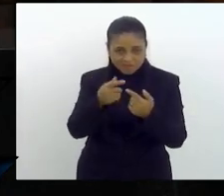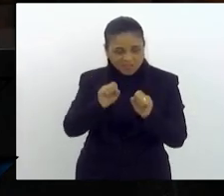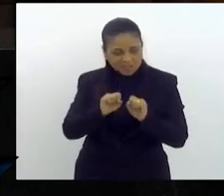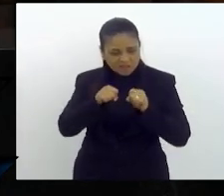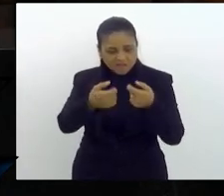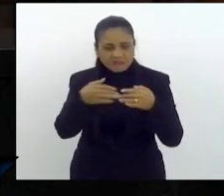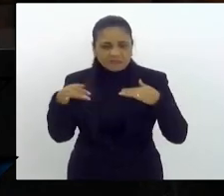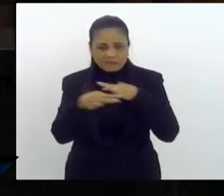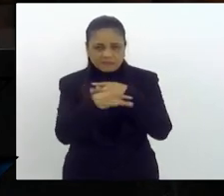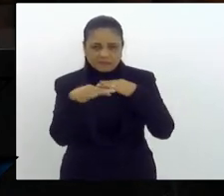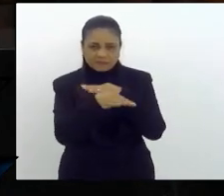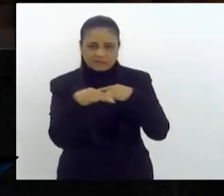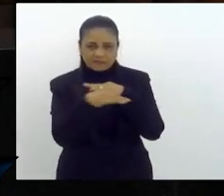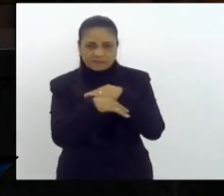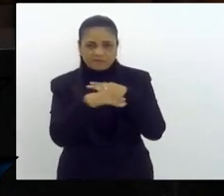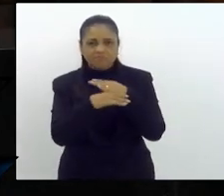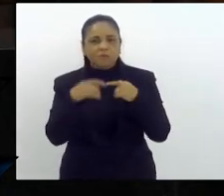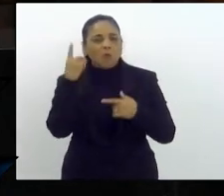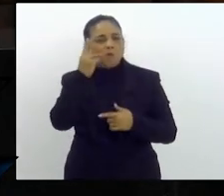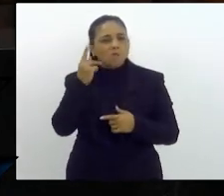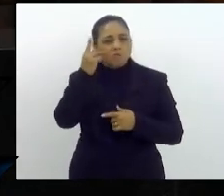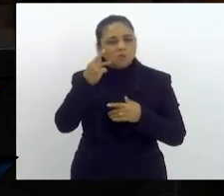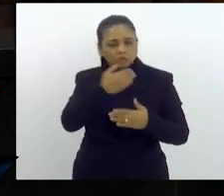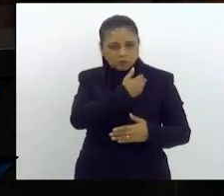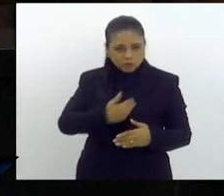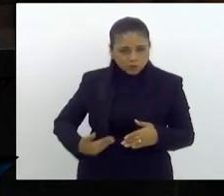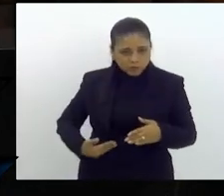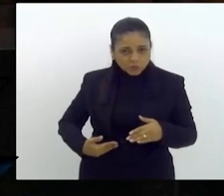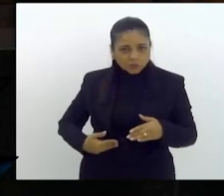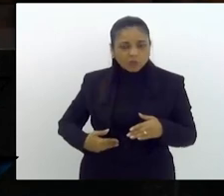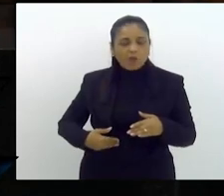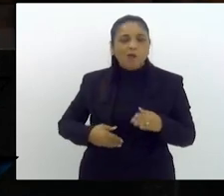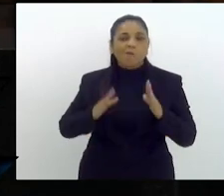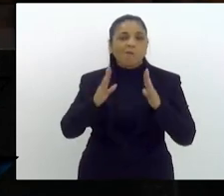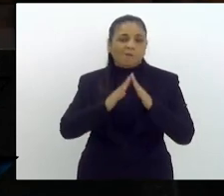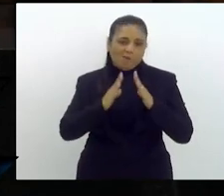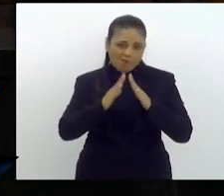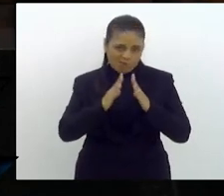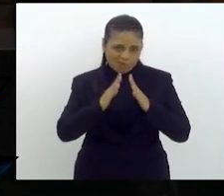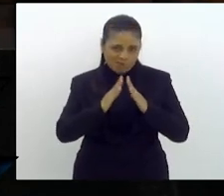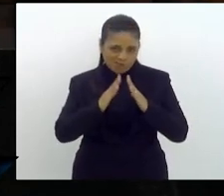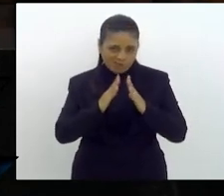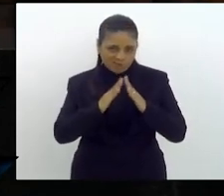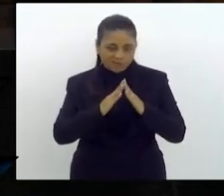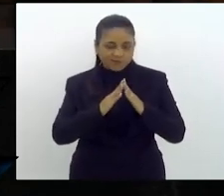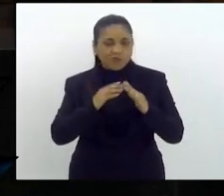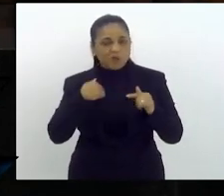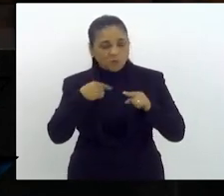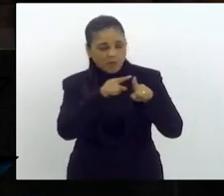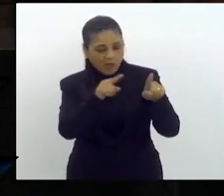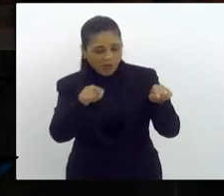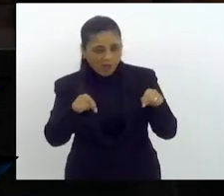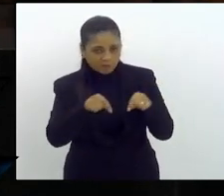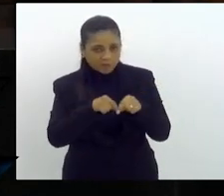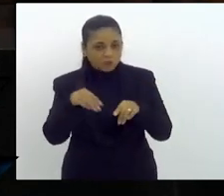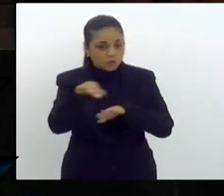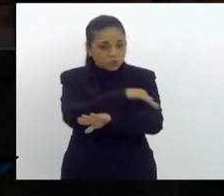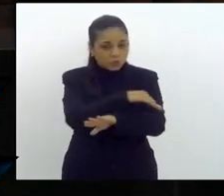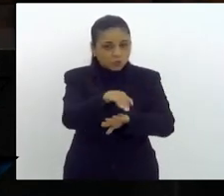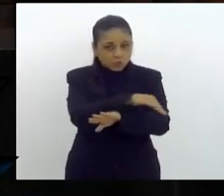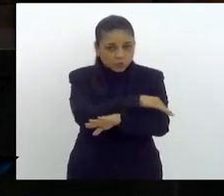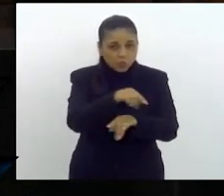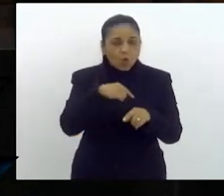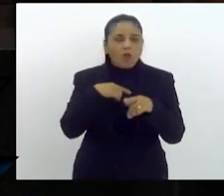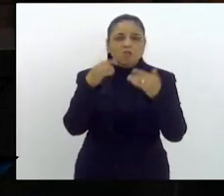das cidades em defesa das políticas públicas onde a gente mora junto disso tem feito gabinete de rua fiz o gabinete ruim